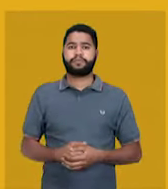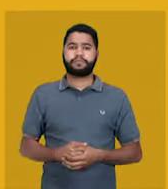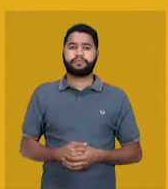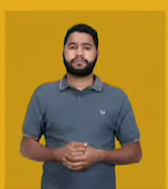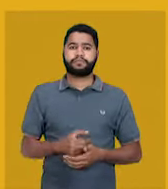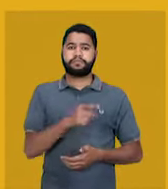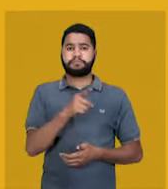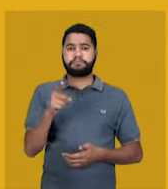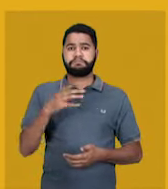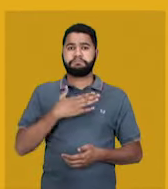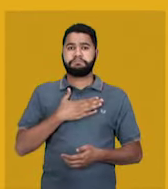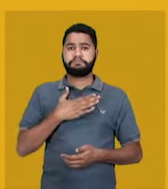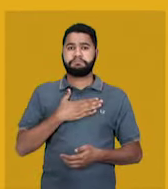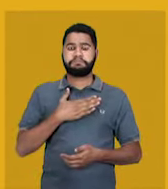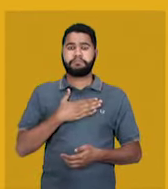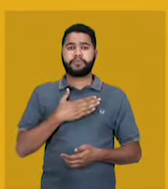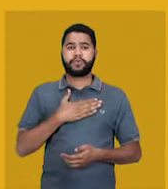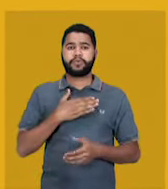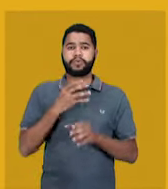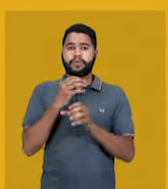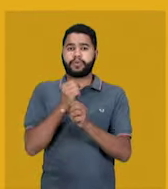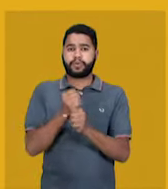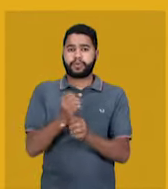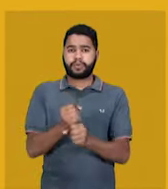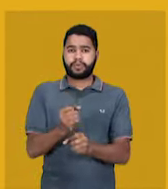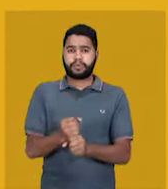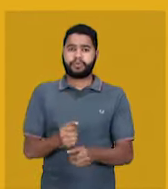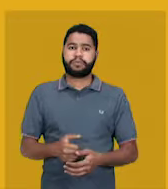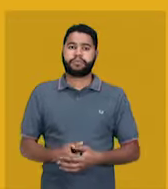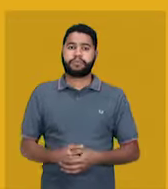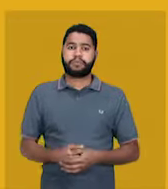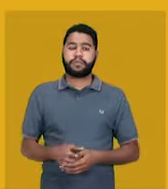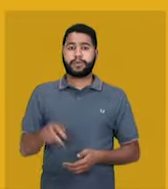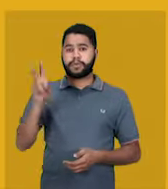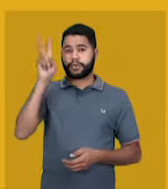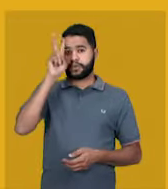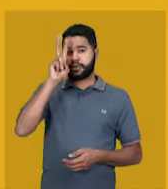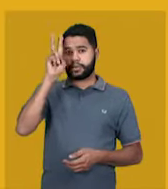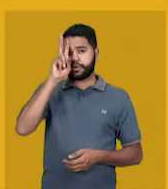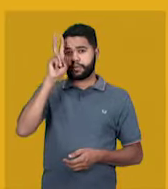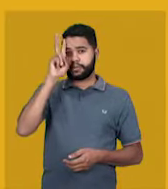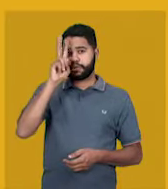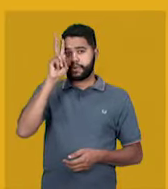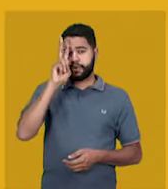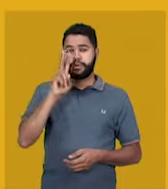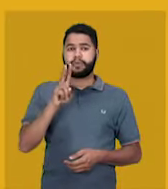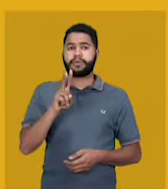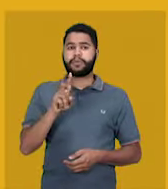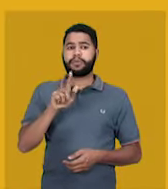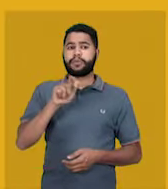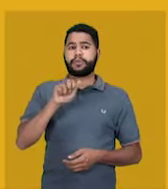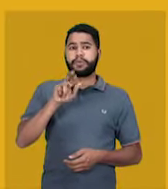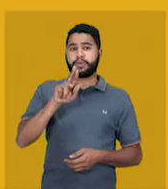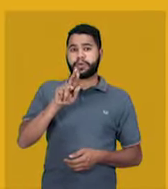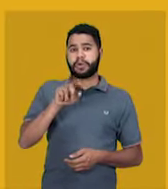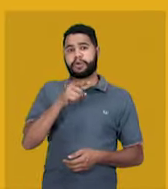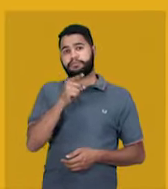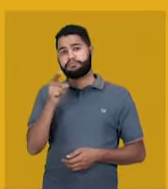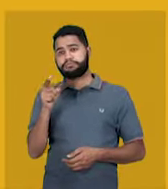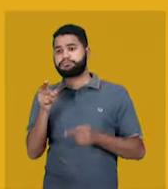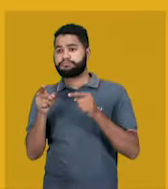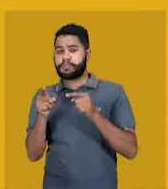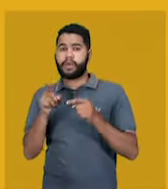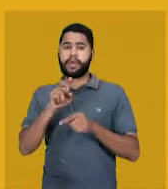Daí eu faço os meus cálculos. Lembrando que grau com grau, radiano